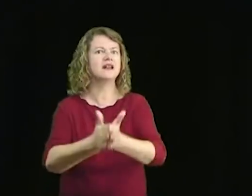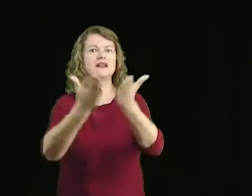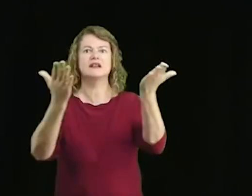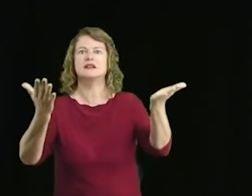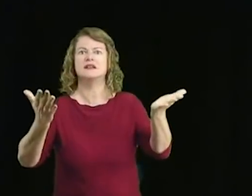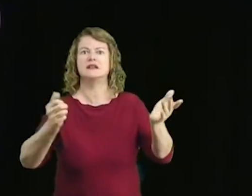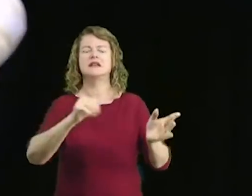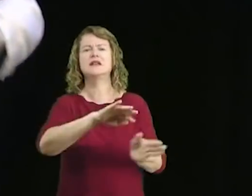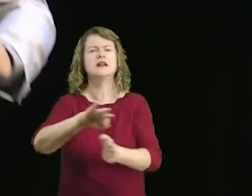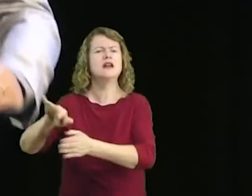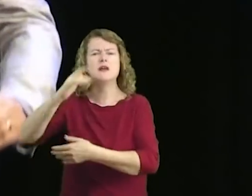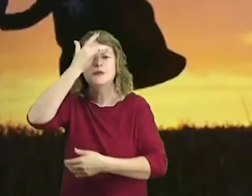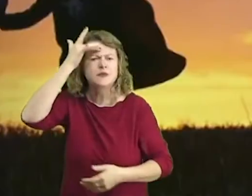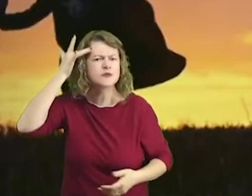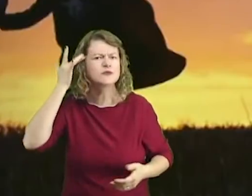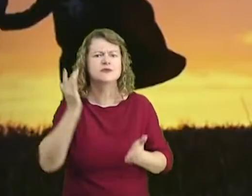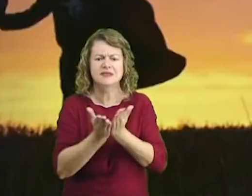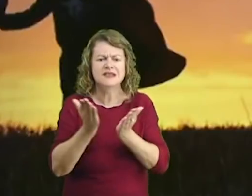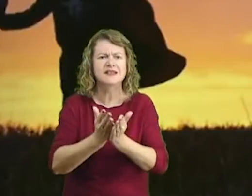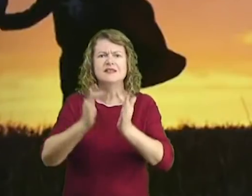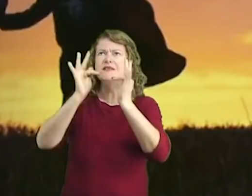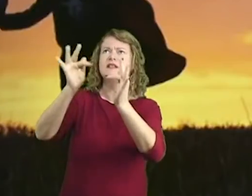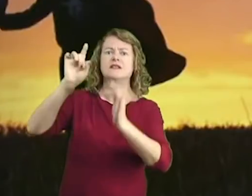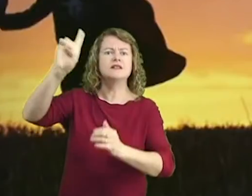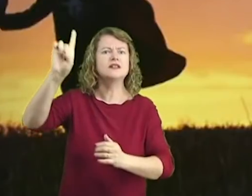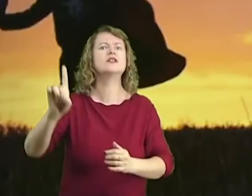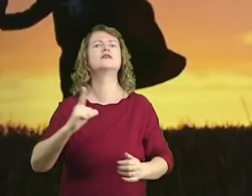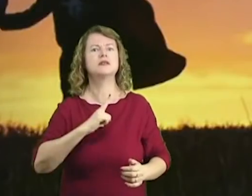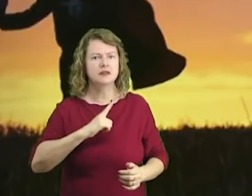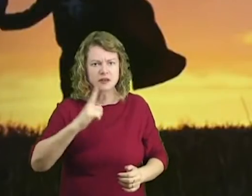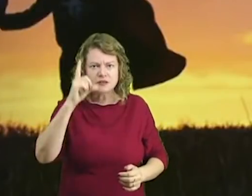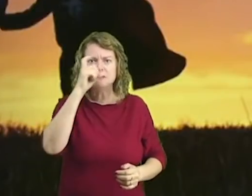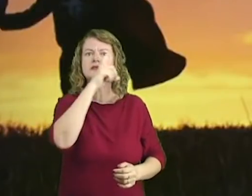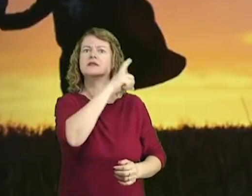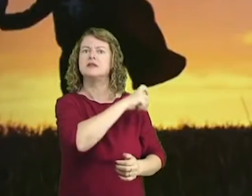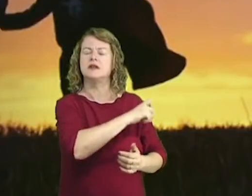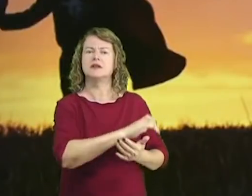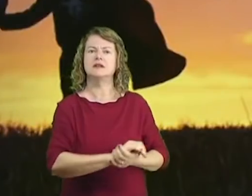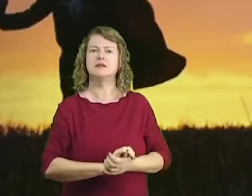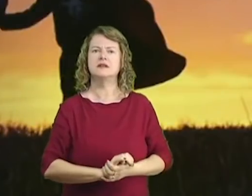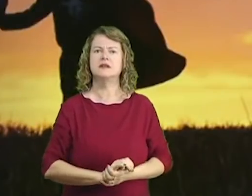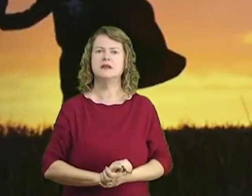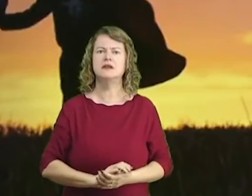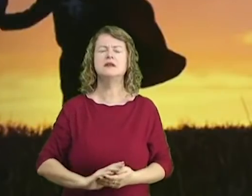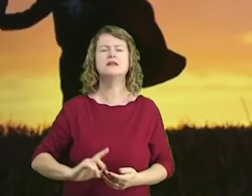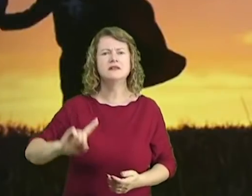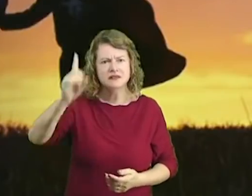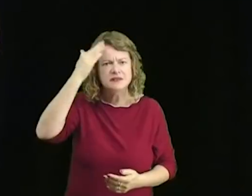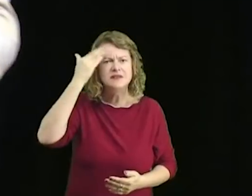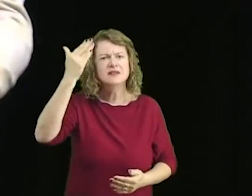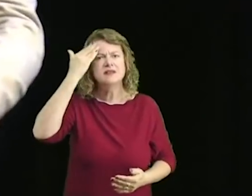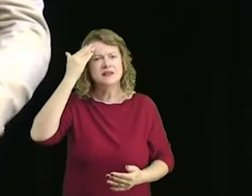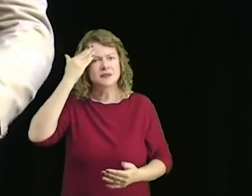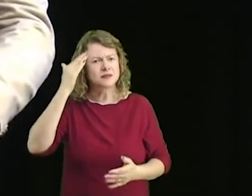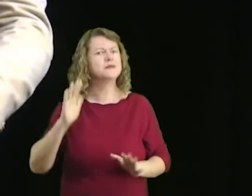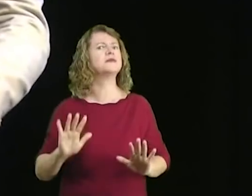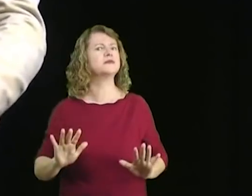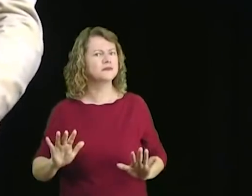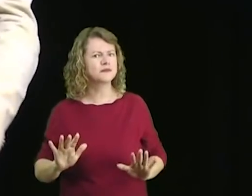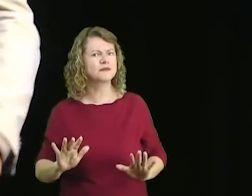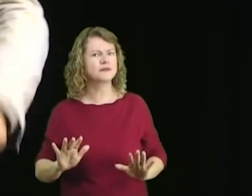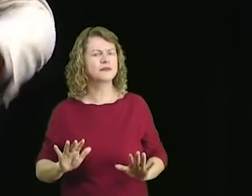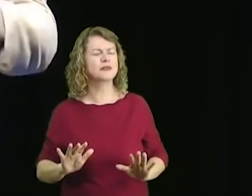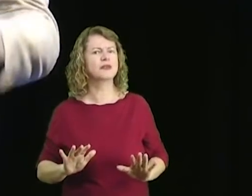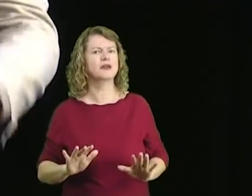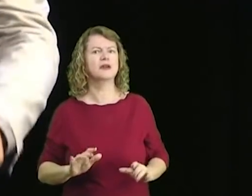por dificuldade, e tu sabes que o seu servo, olha, ele não era um crente meia tigela não,